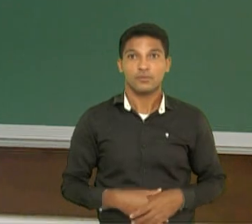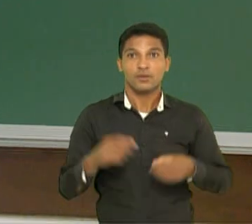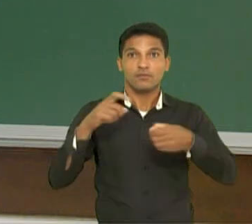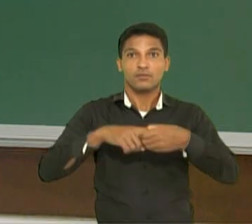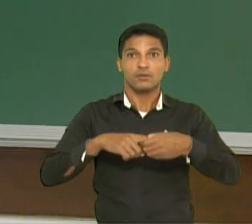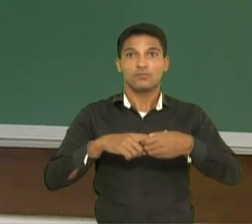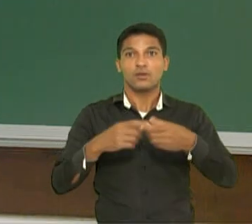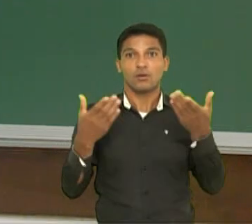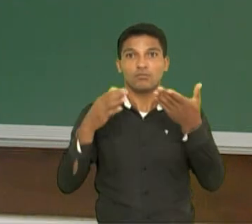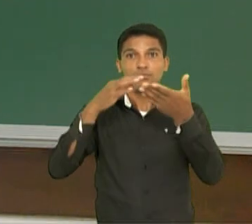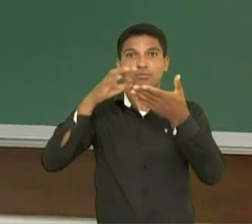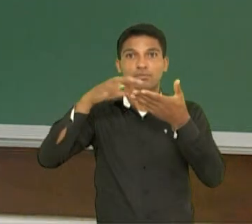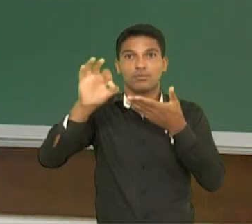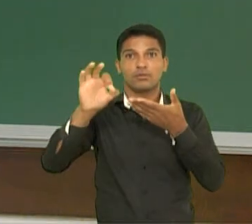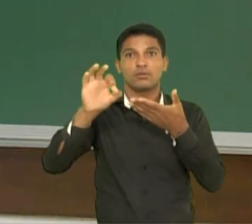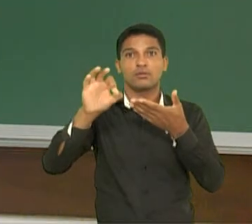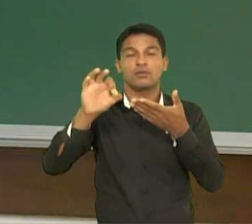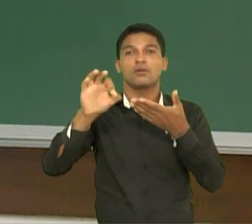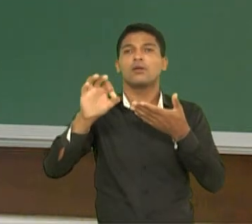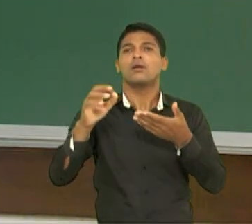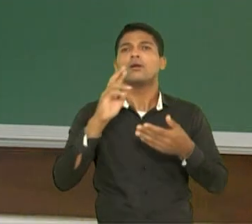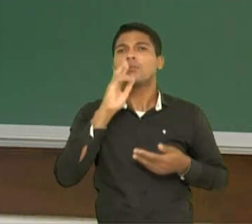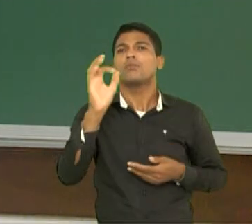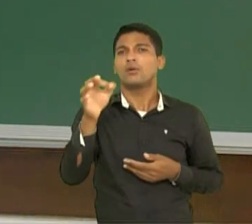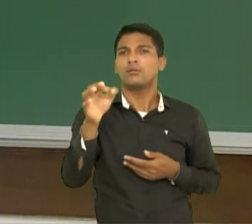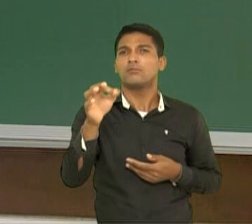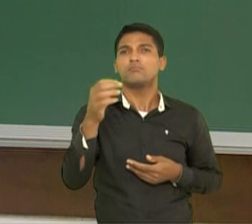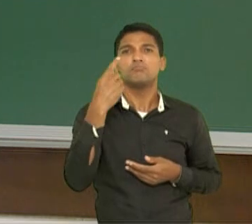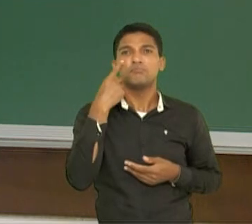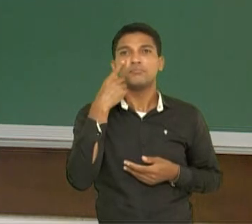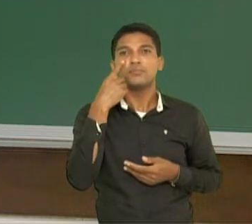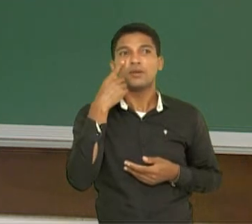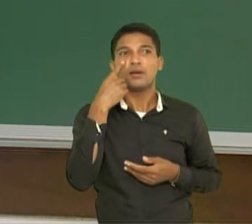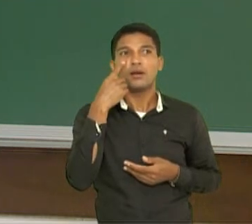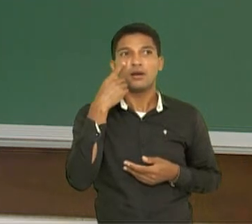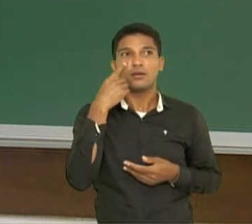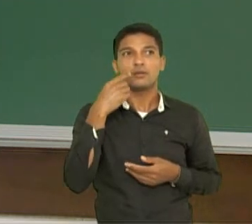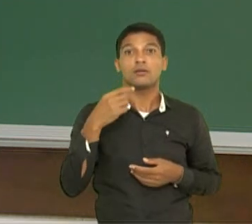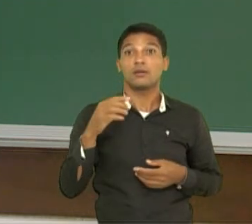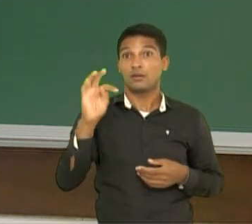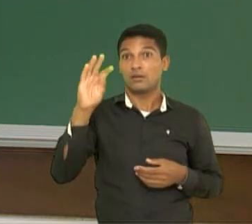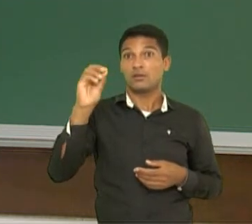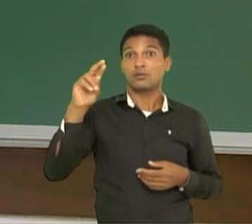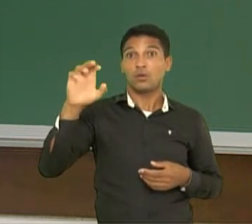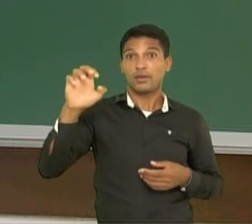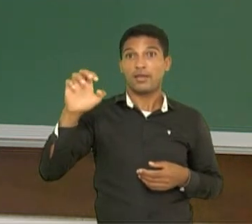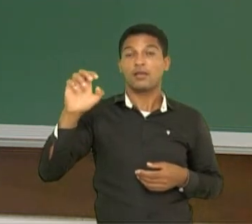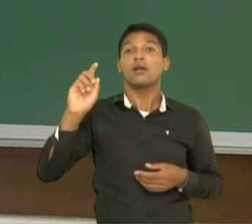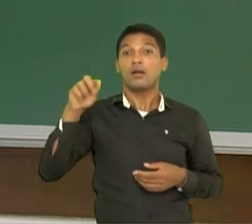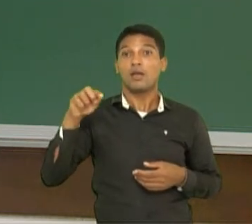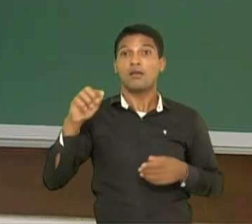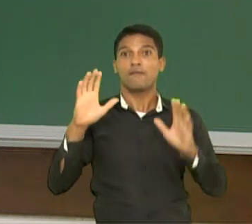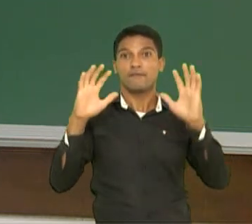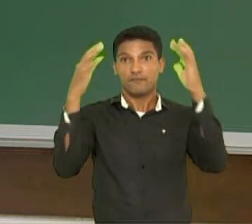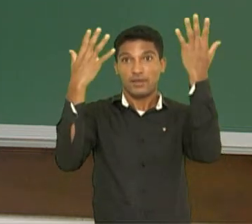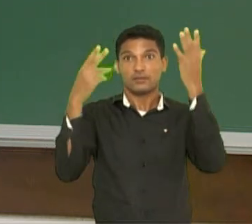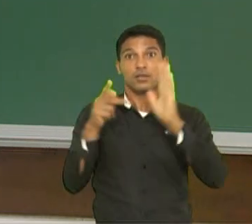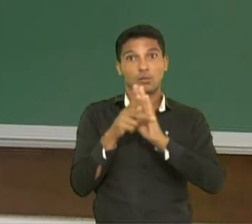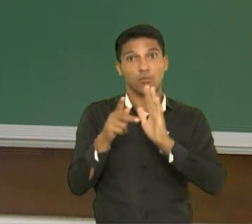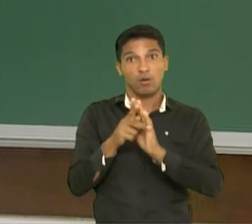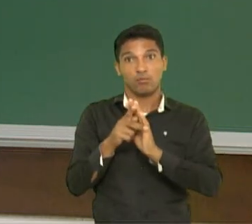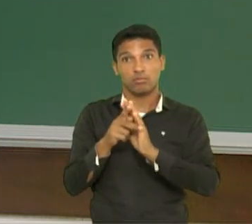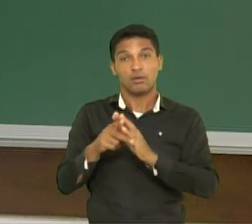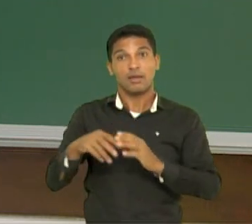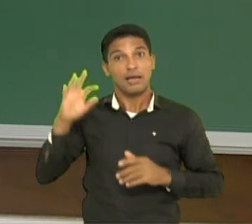Voltamos com o nosso quiz. Qual será a alternativa correta? O Toré é uma festa que se trata de A. Um ritual